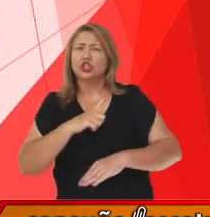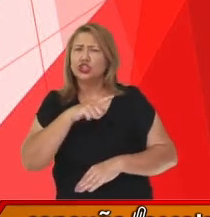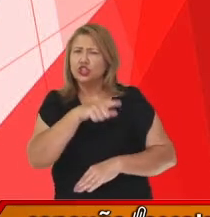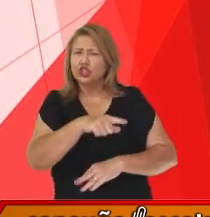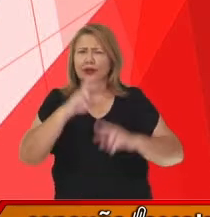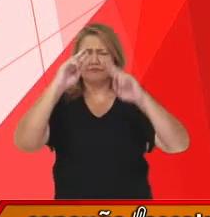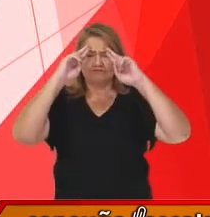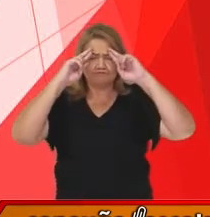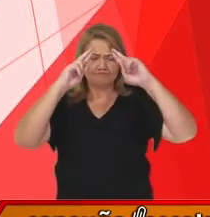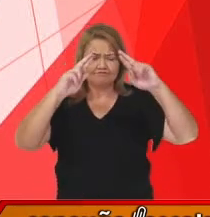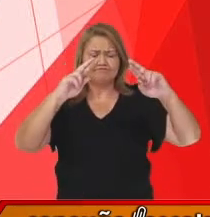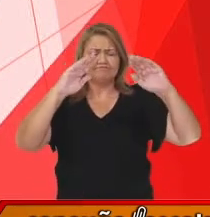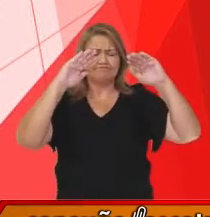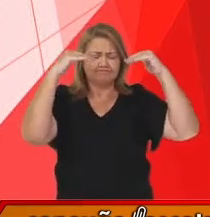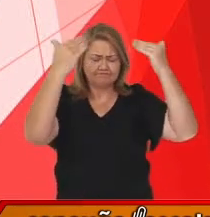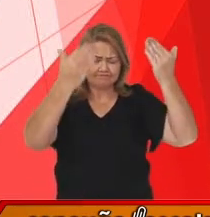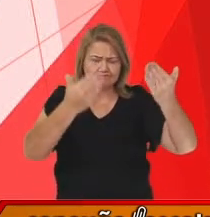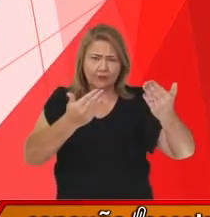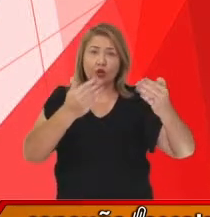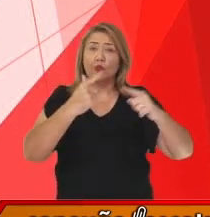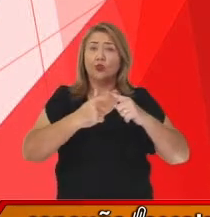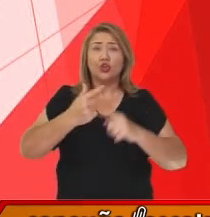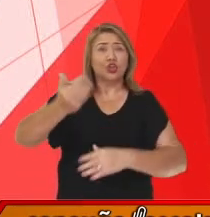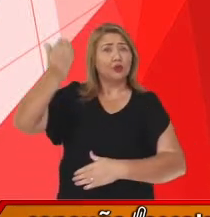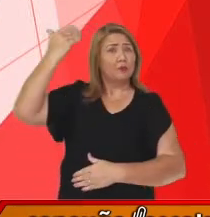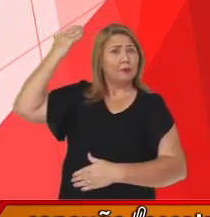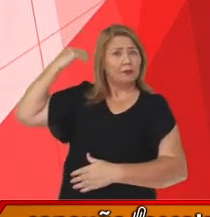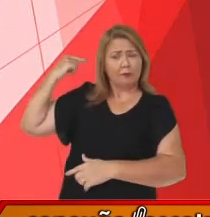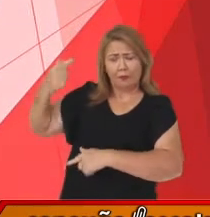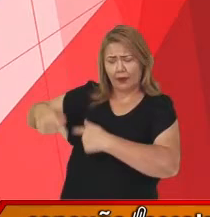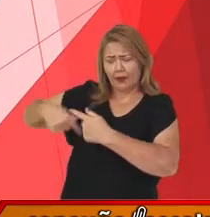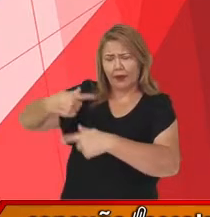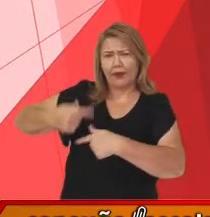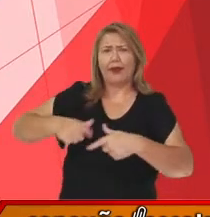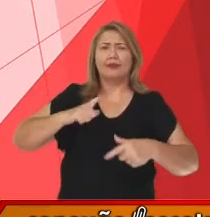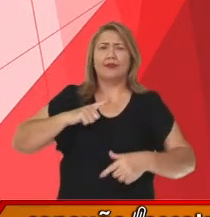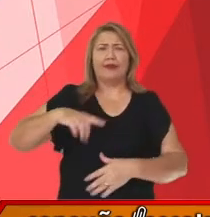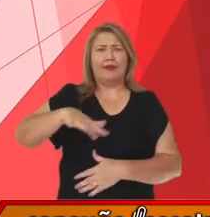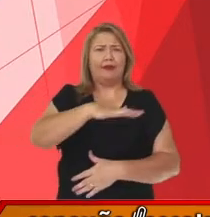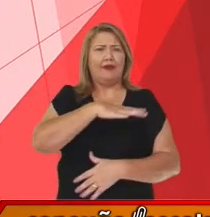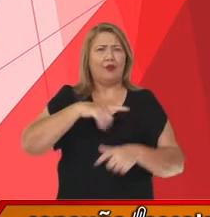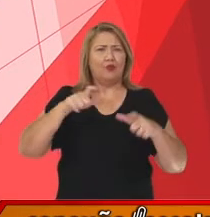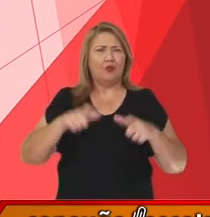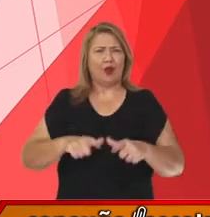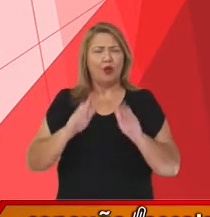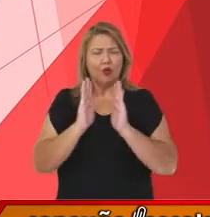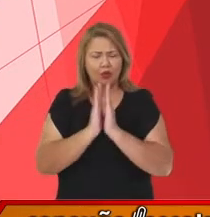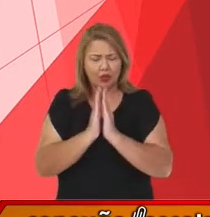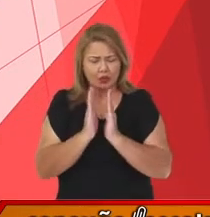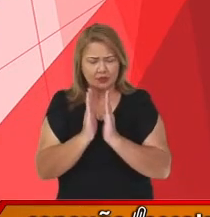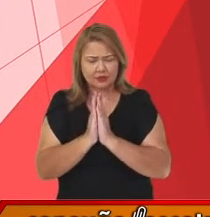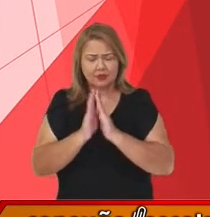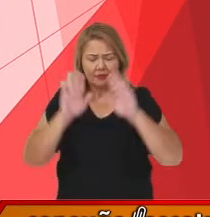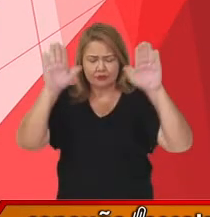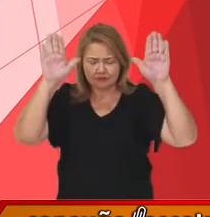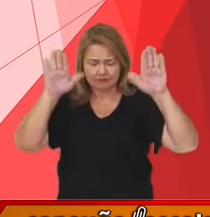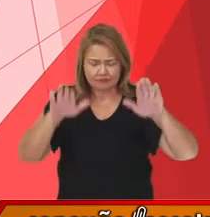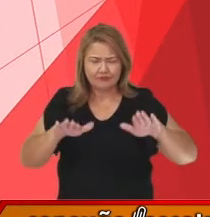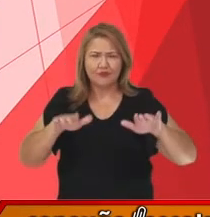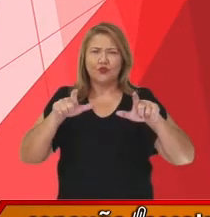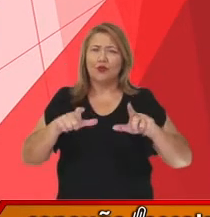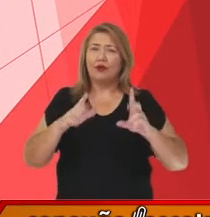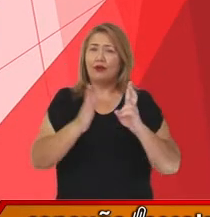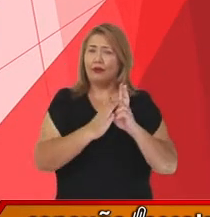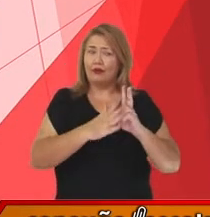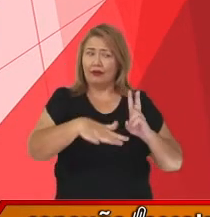grande respeito, pois os seus antepassados estavam ali. Era um lugar, então, de oração e devoção para